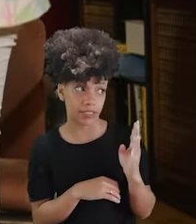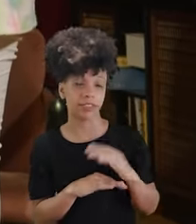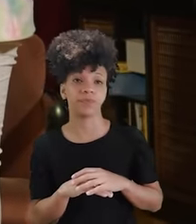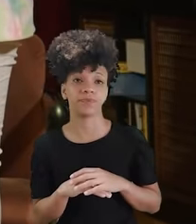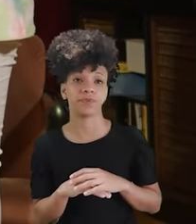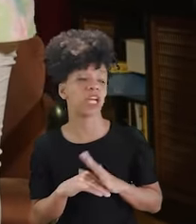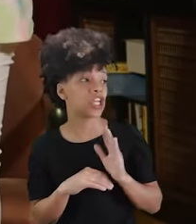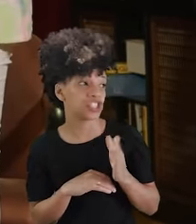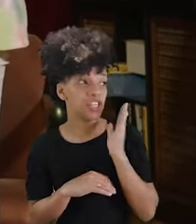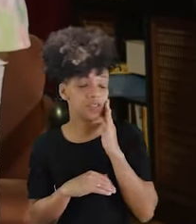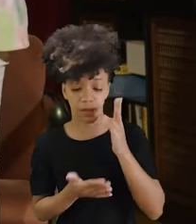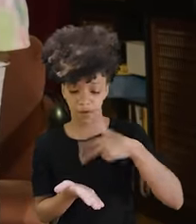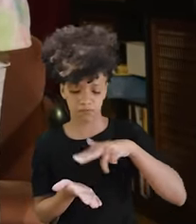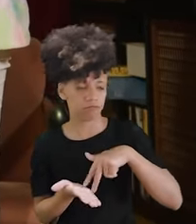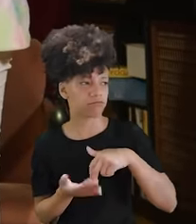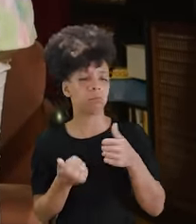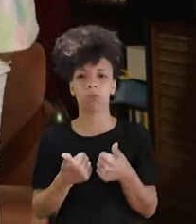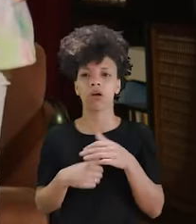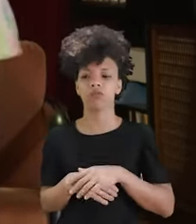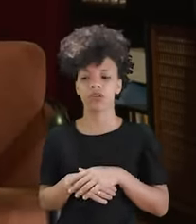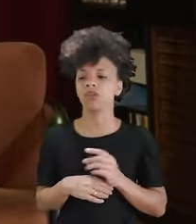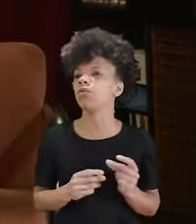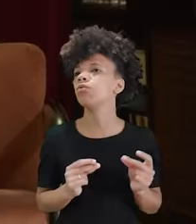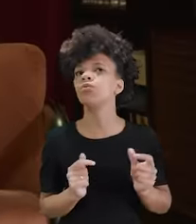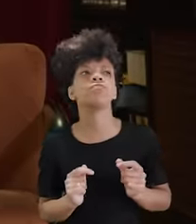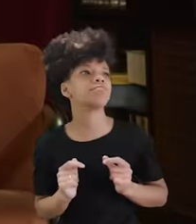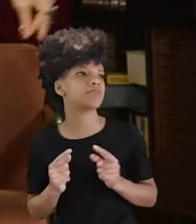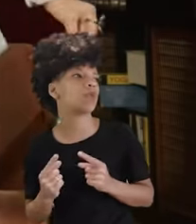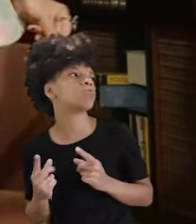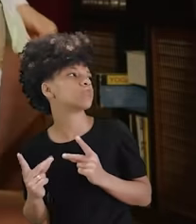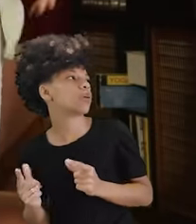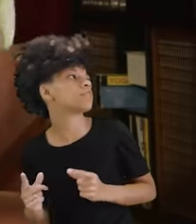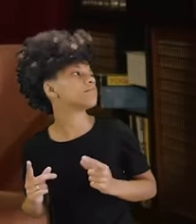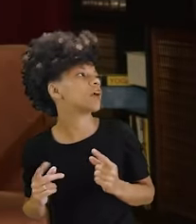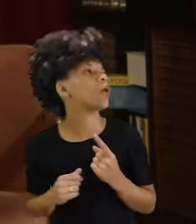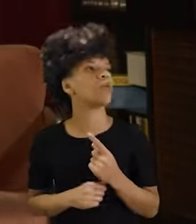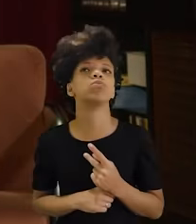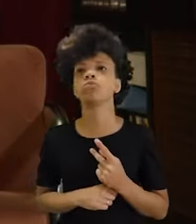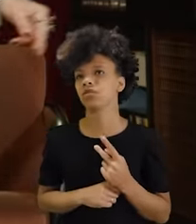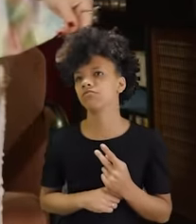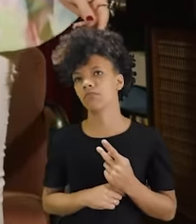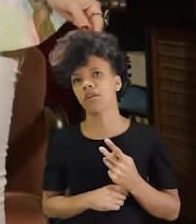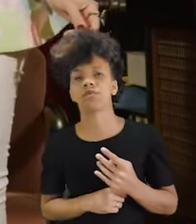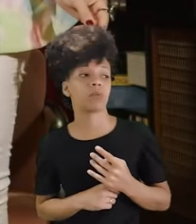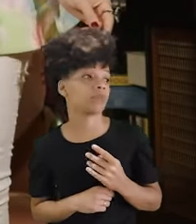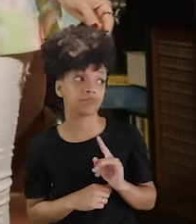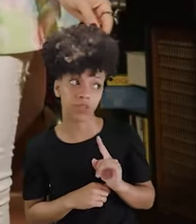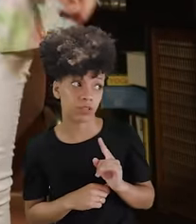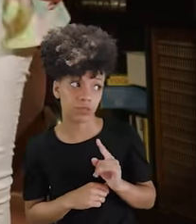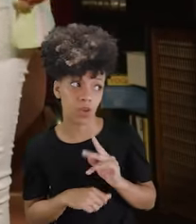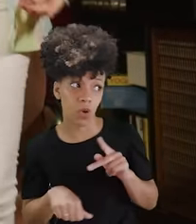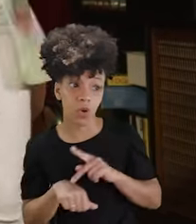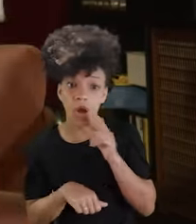brasileira é assim ó já sabe a coreografia então eu tô aqui marcando um dois três quatro cinco não tem isso para